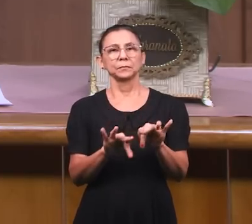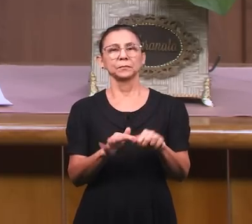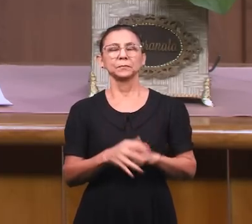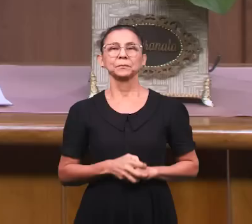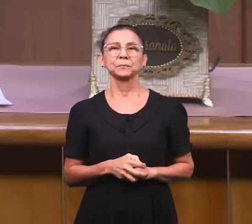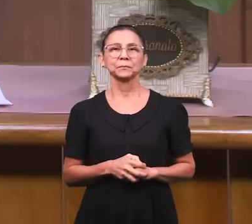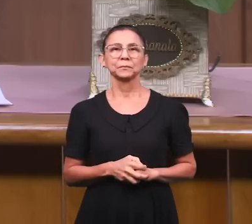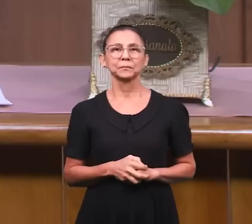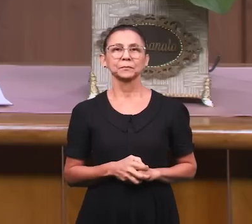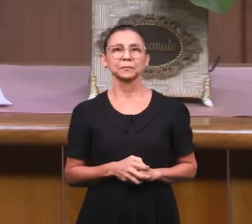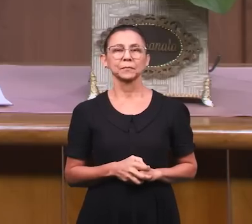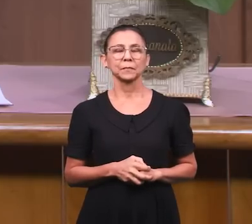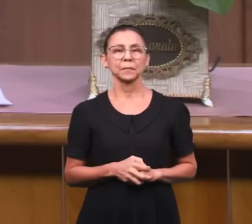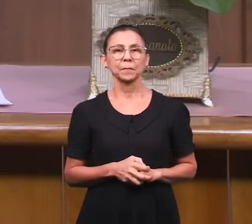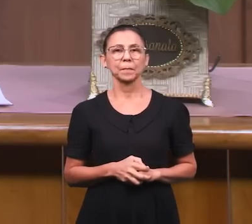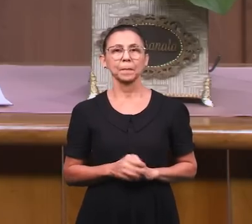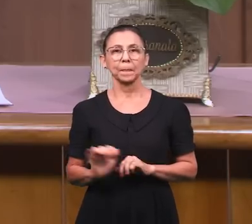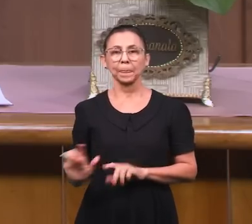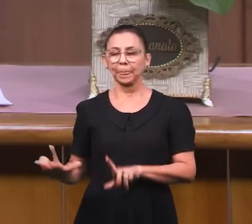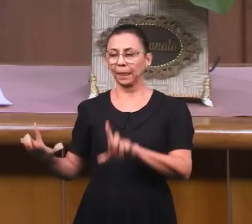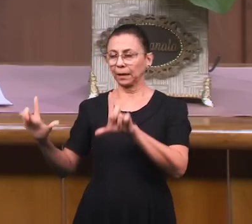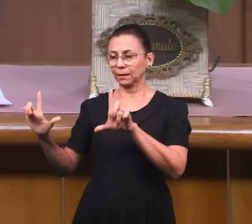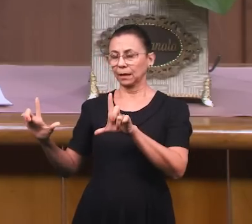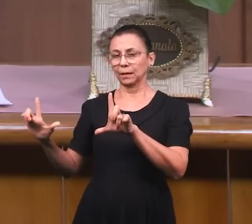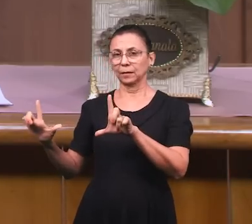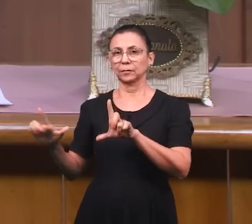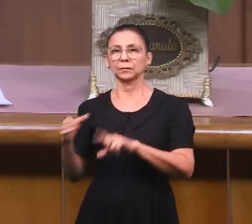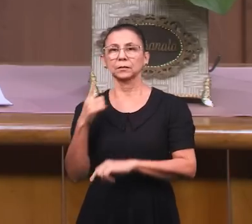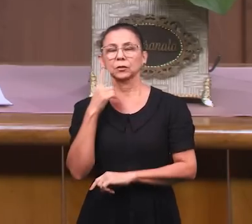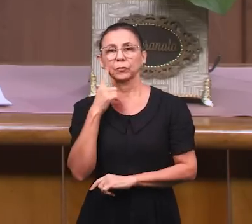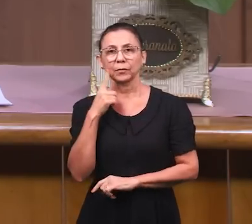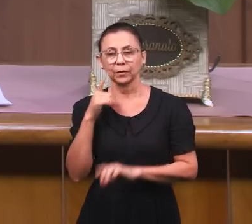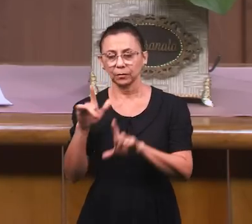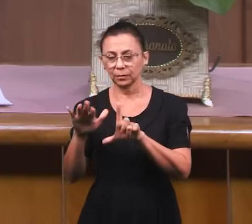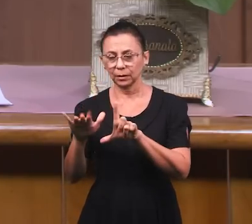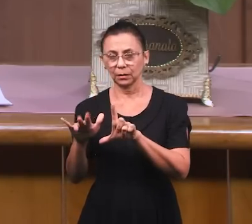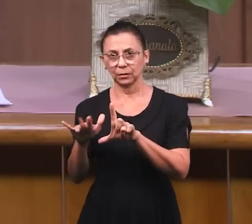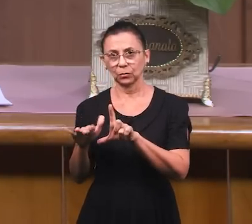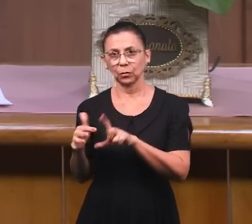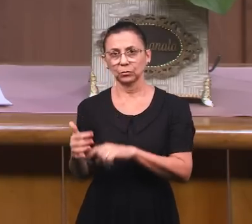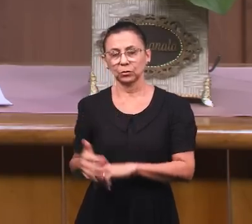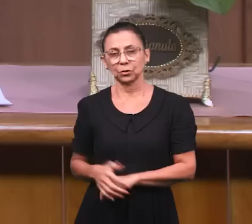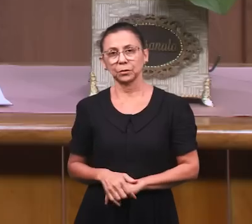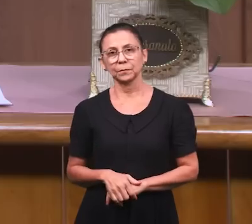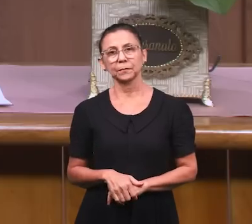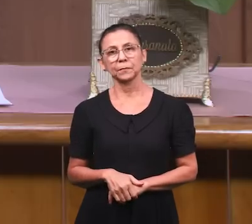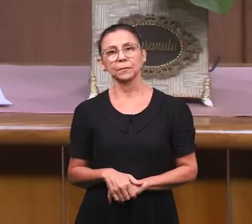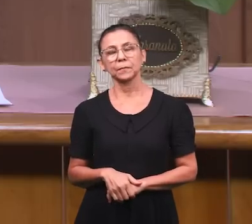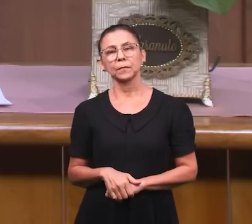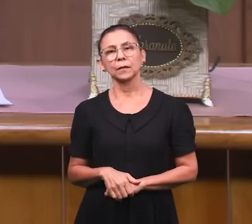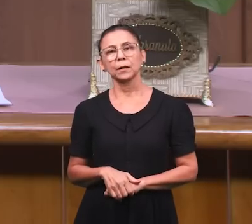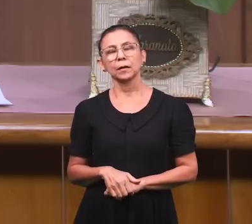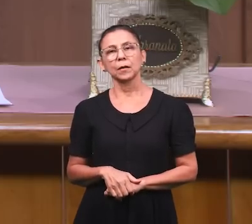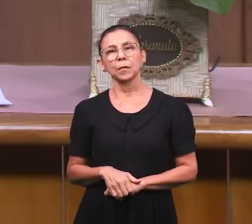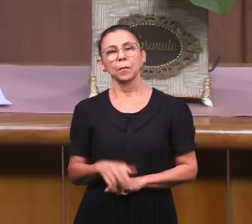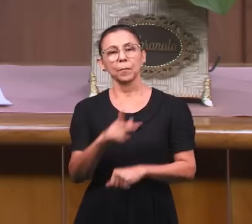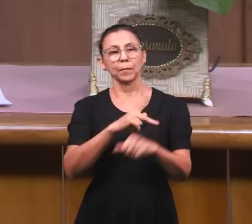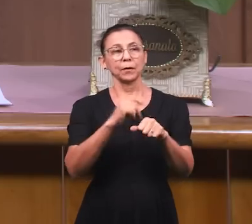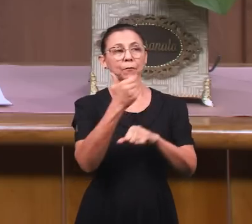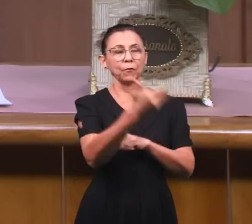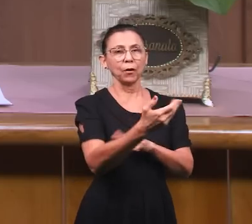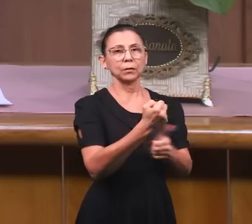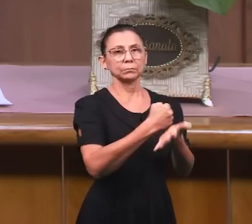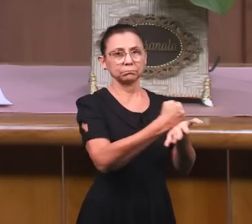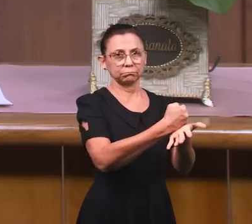está encerrado. Aí na sua tela vai aparecer um QR Code, já está aparecendo um QR Code de atendimento no